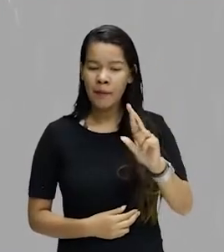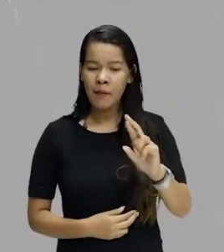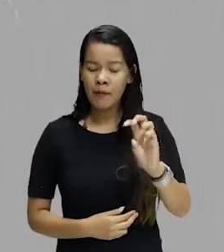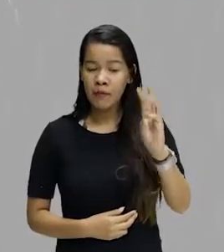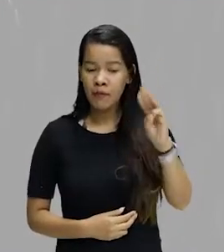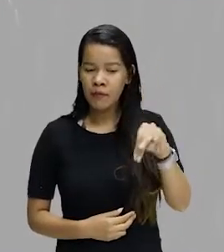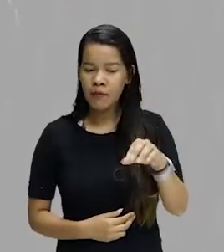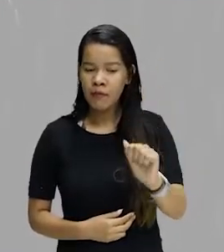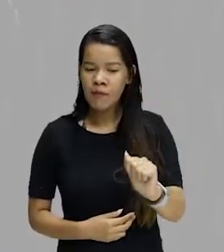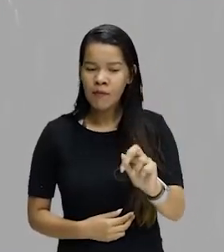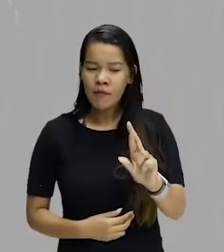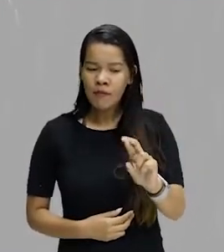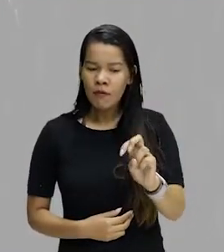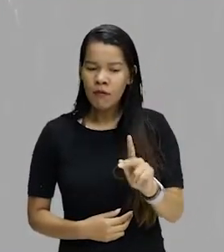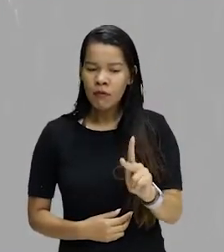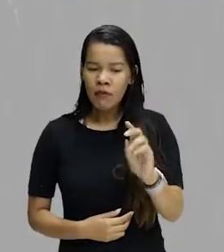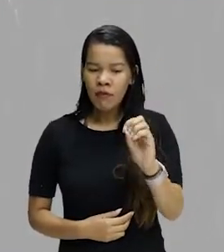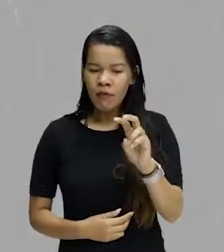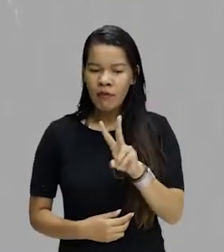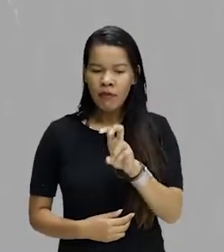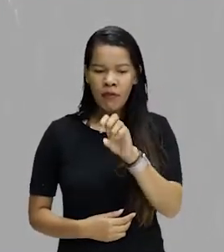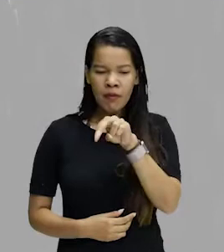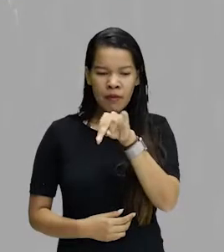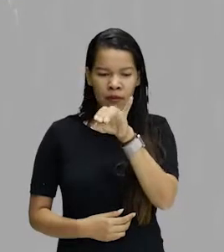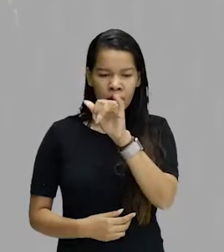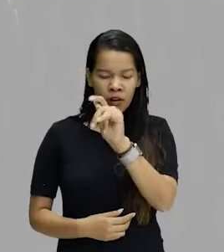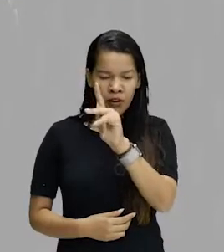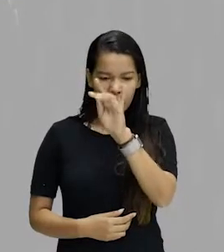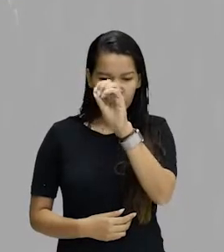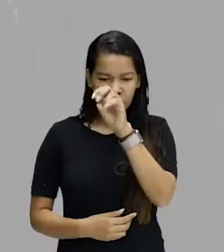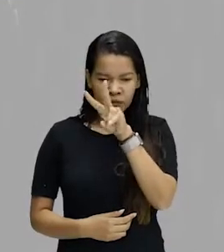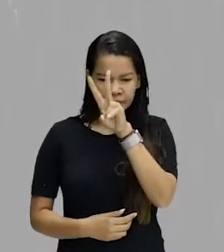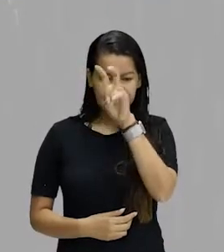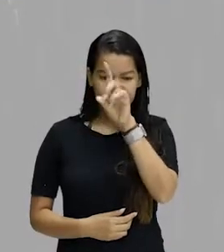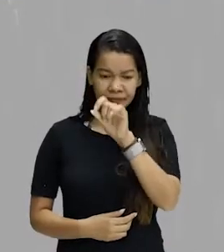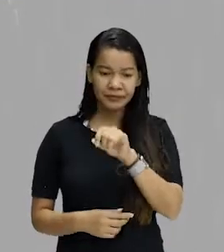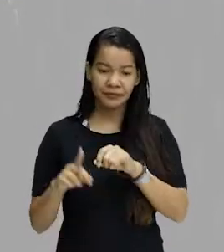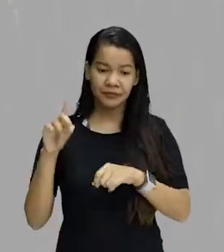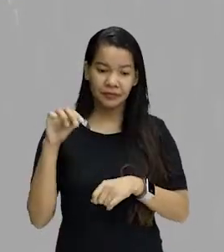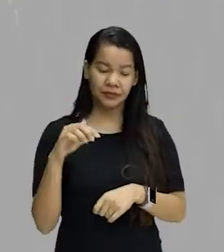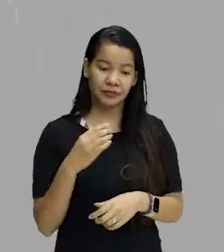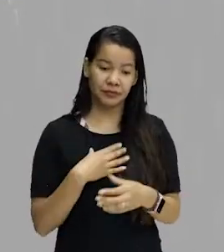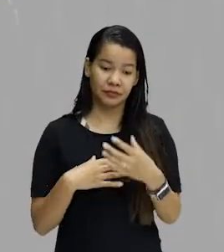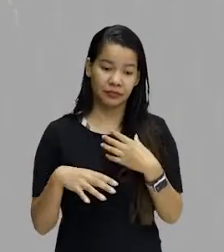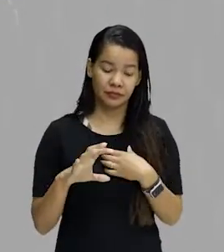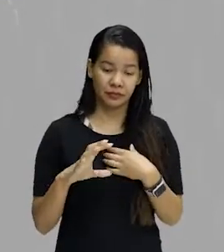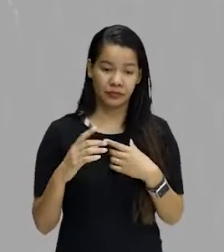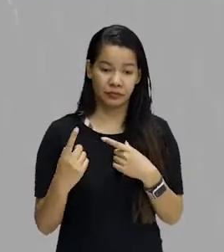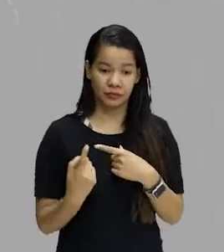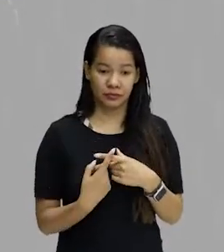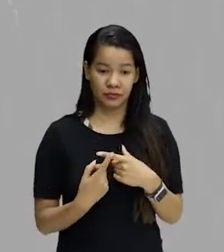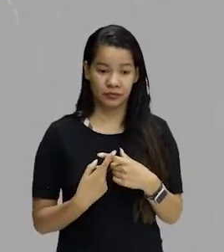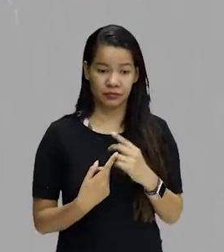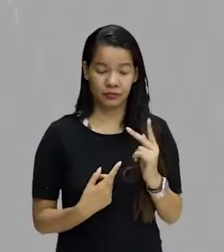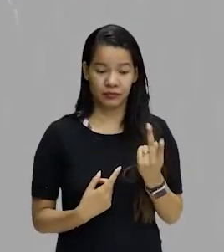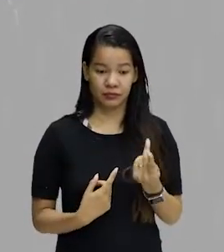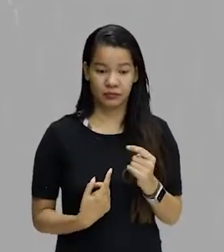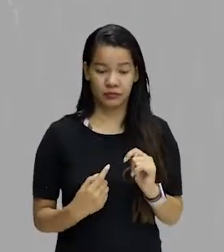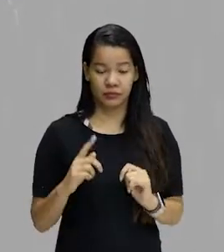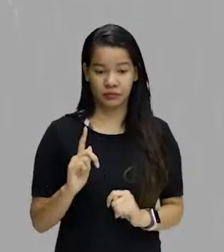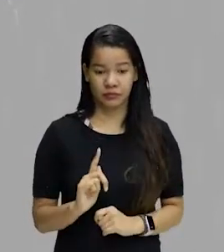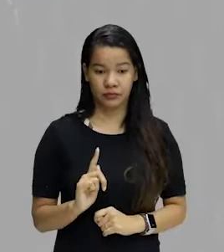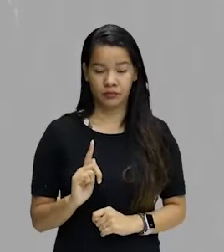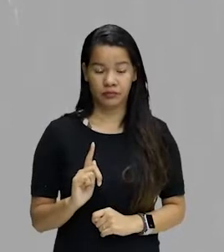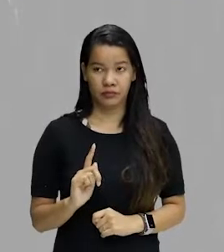O que essa regra nos diz? É uma reação de adição, o hidrogênio do HX,